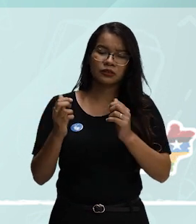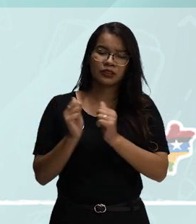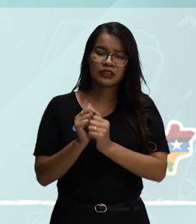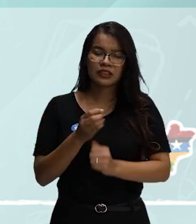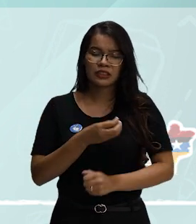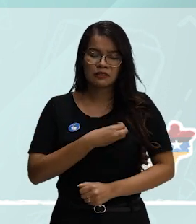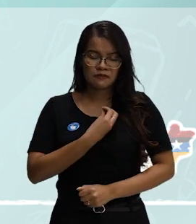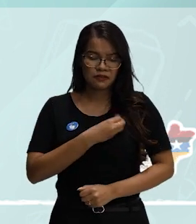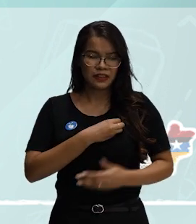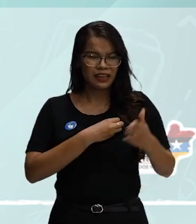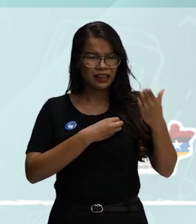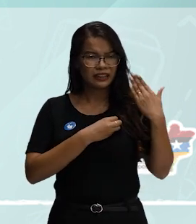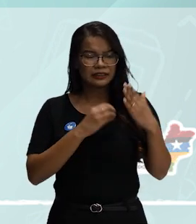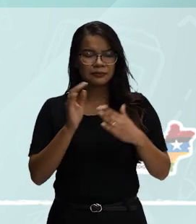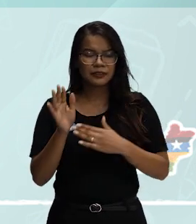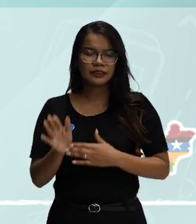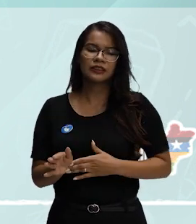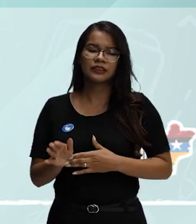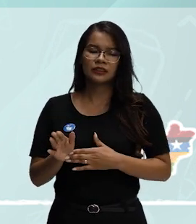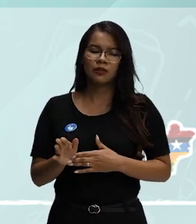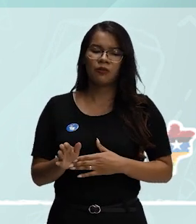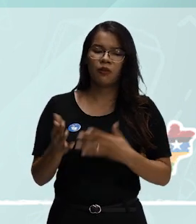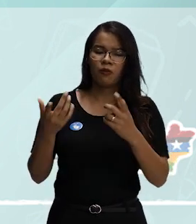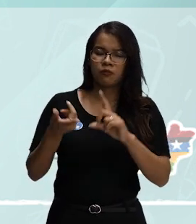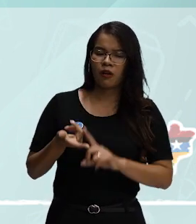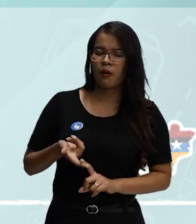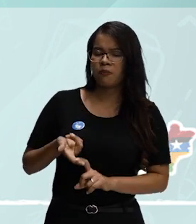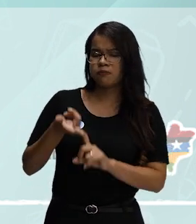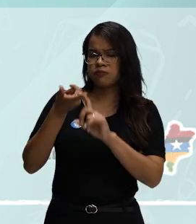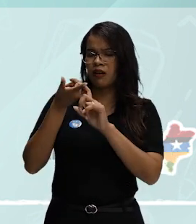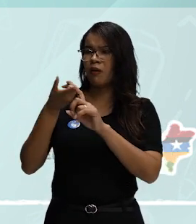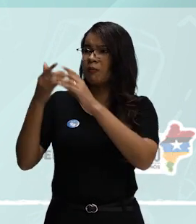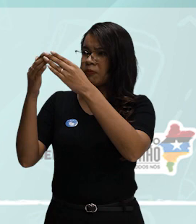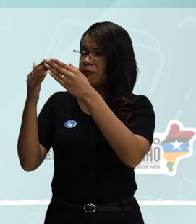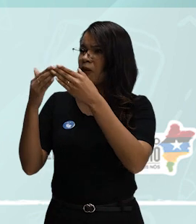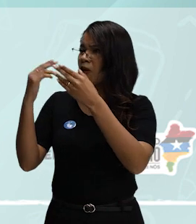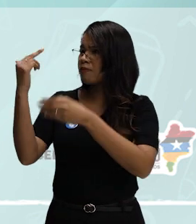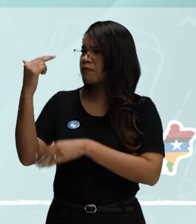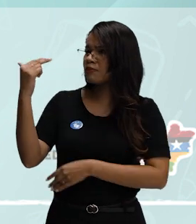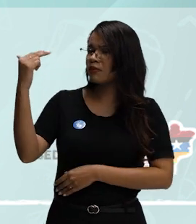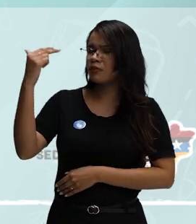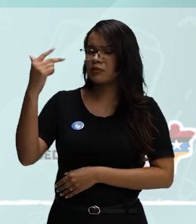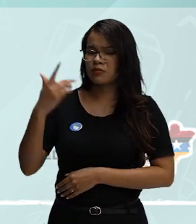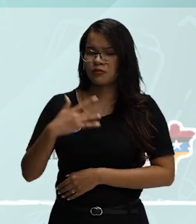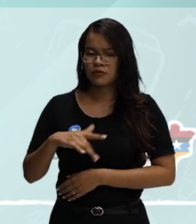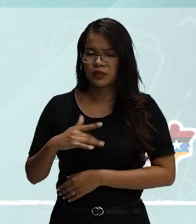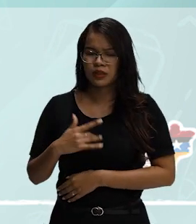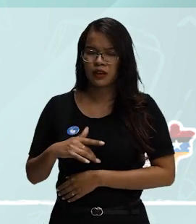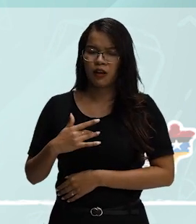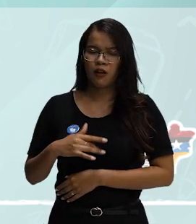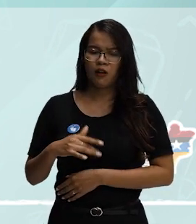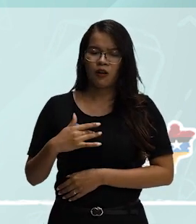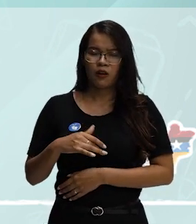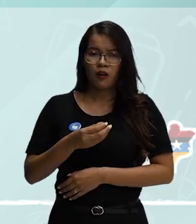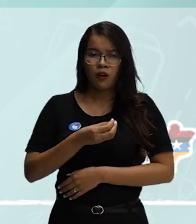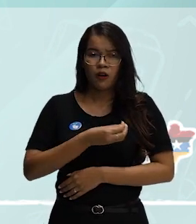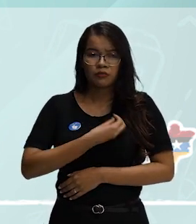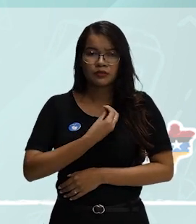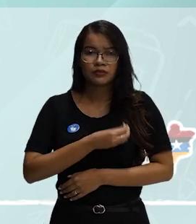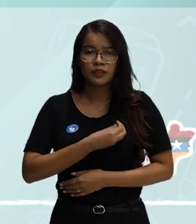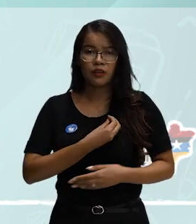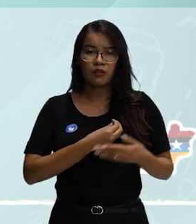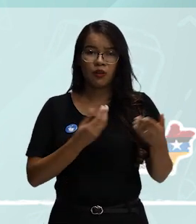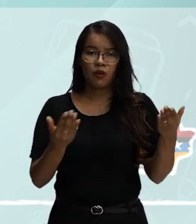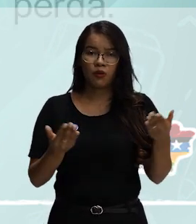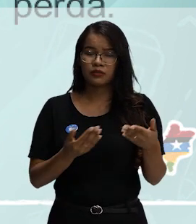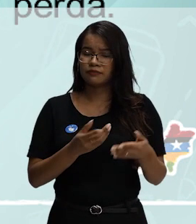o ser mantive, volve ao amante os olhos por piedade, olhos por quem viveu, quem já não vive. Álvares de